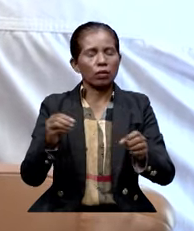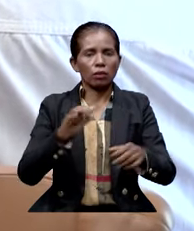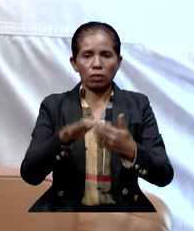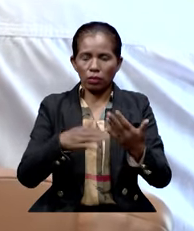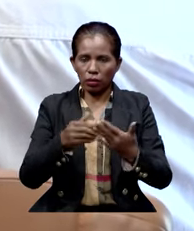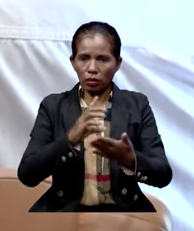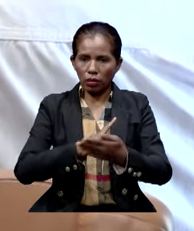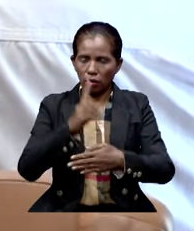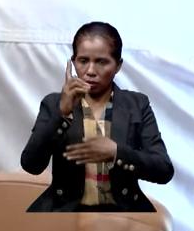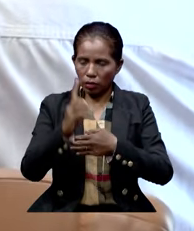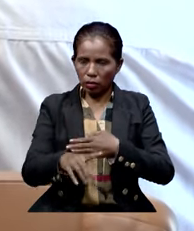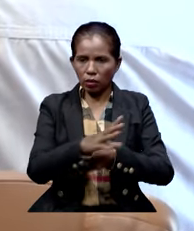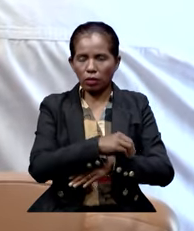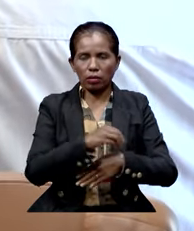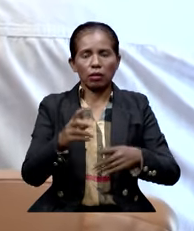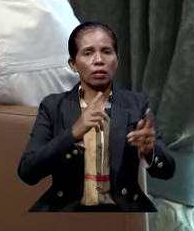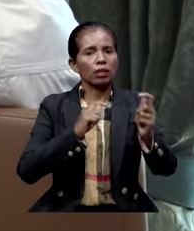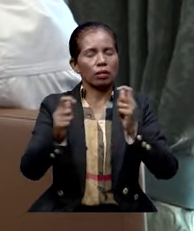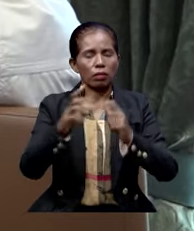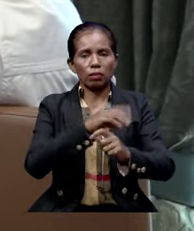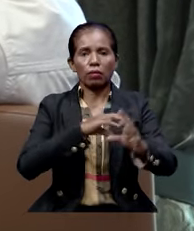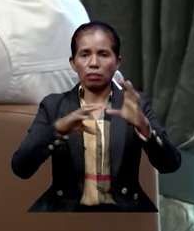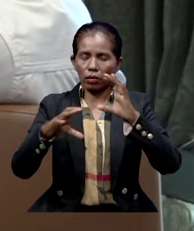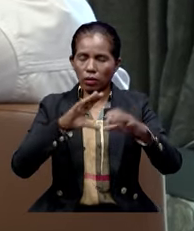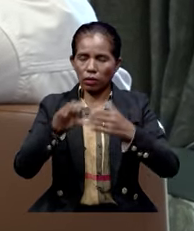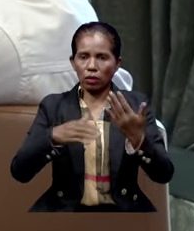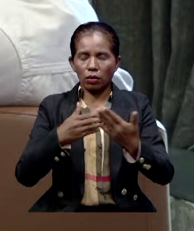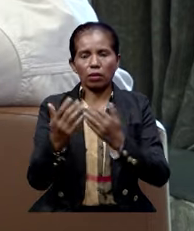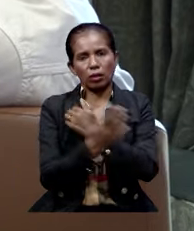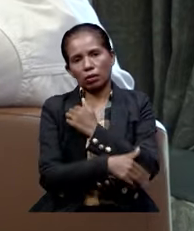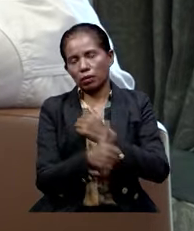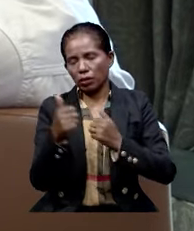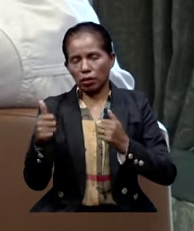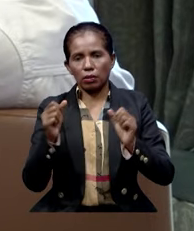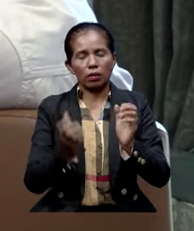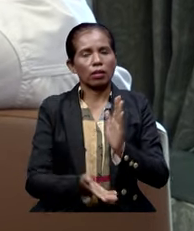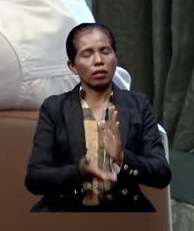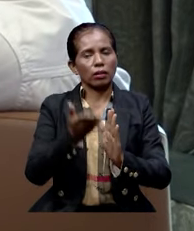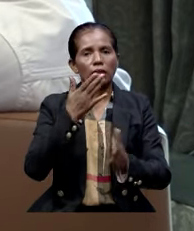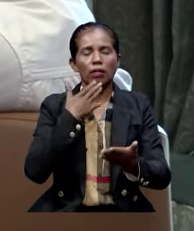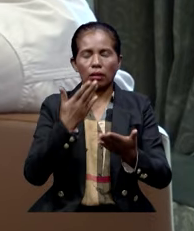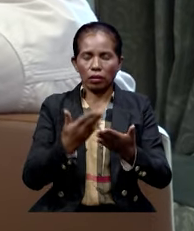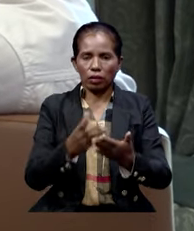NEMOS desenvolvimento e a setor transporte e comunicação, o país Iracelo, onde há eficácia e a